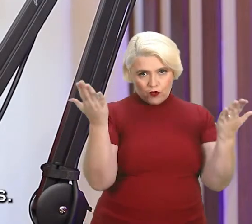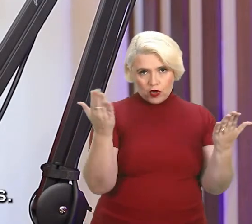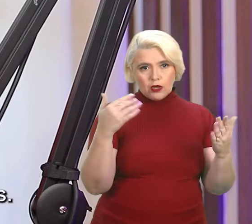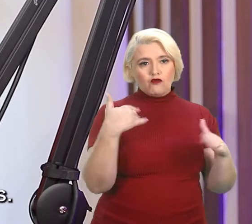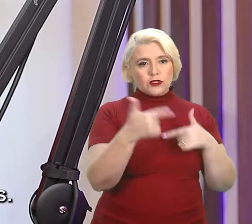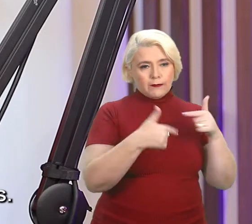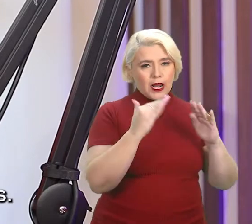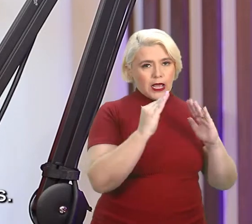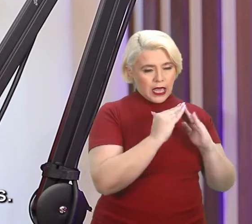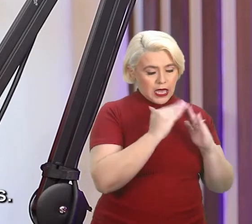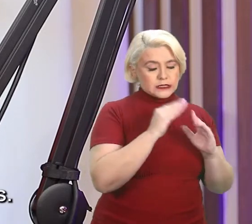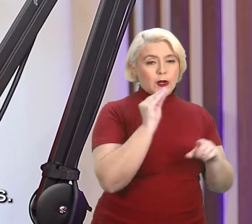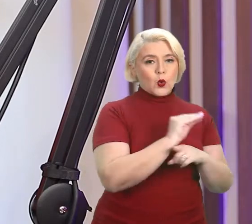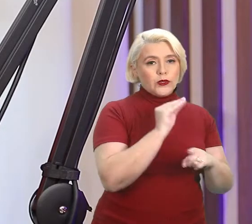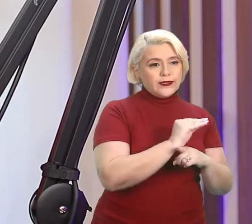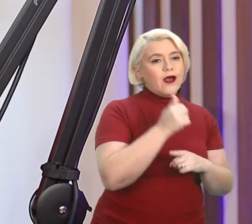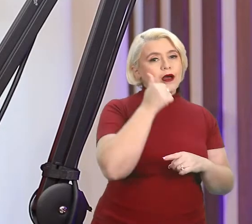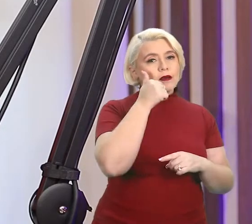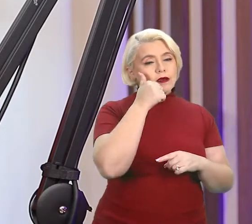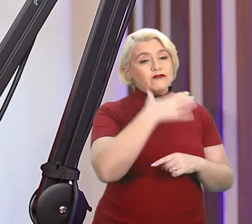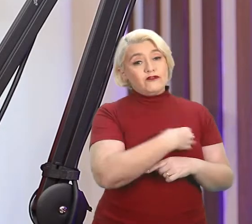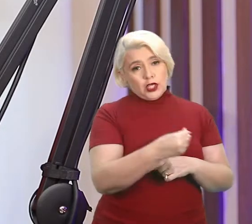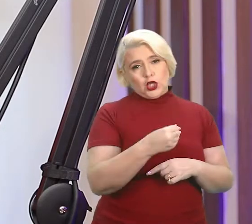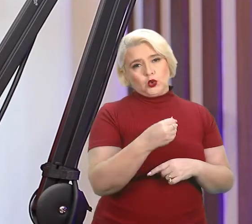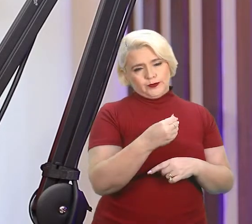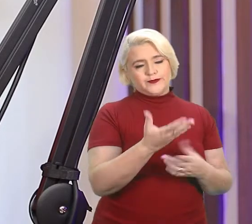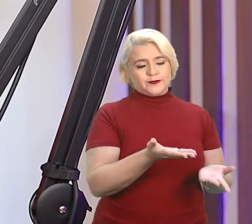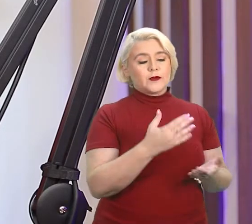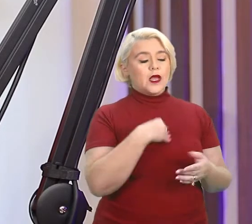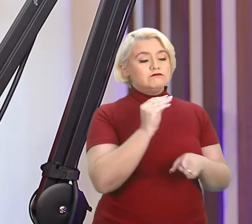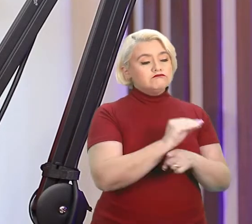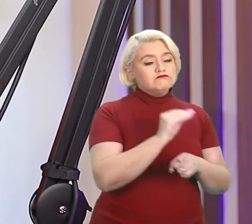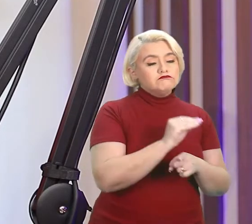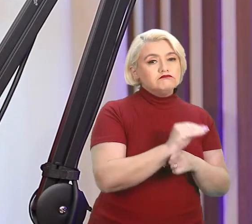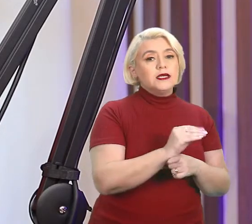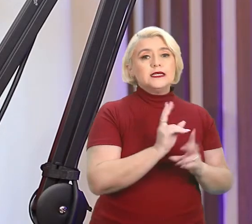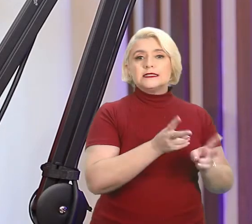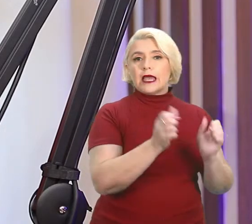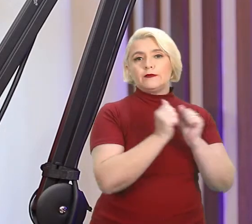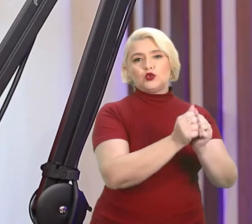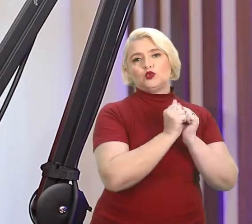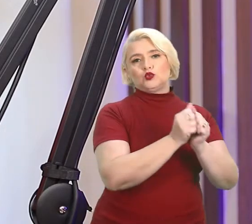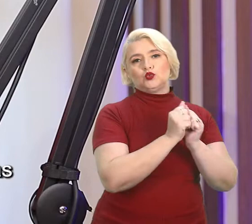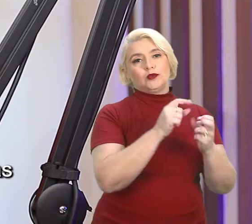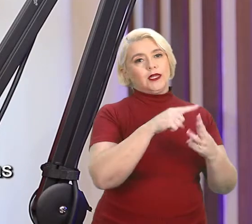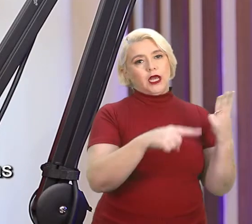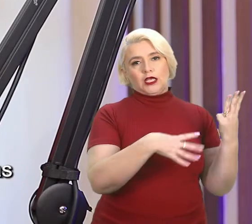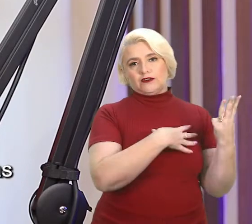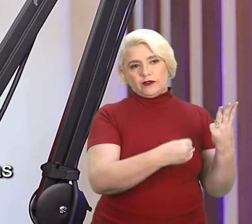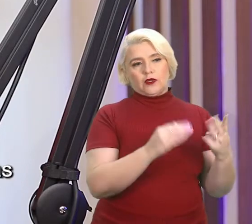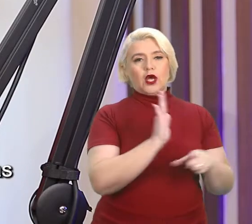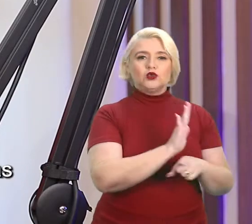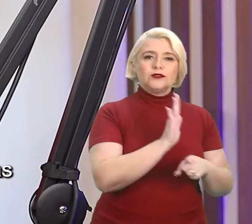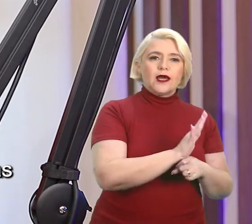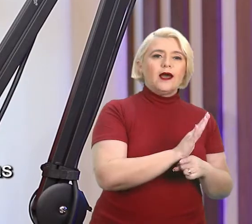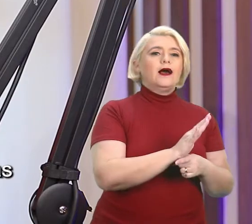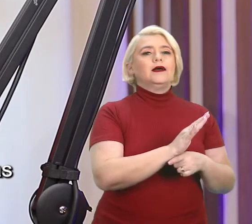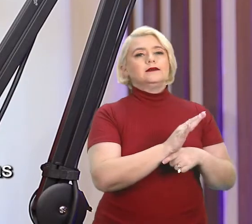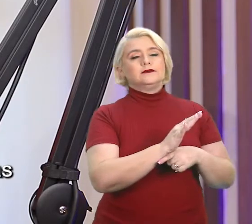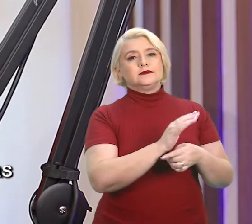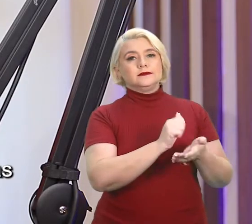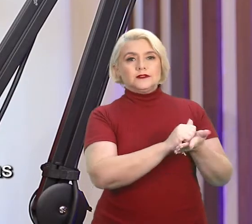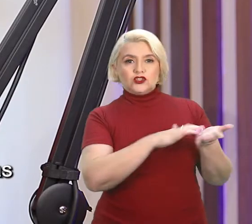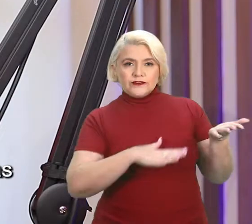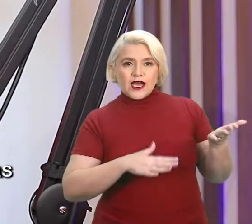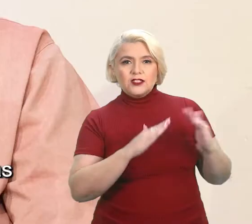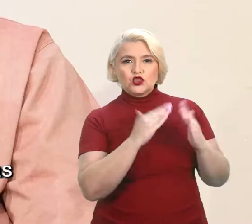da casa e dos filhos. Então, ela sempre estava conosco, sempre para ajudar nas tarefas, para a gente também ajudá-la nas tarefas